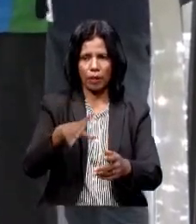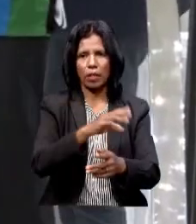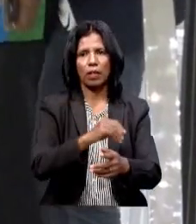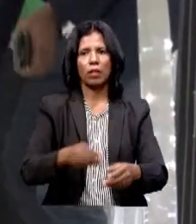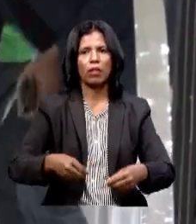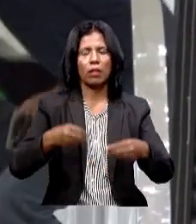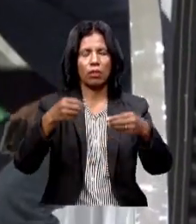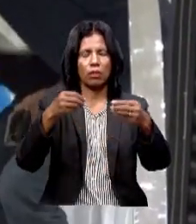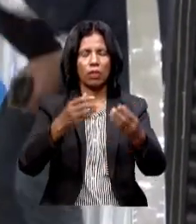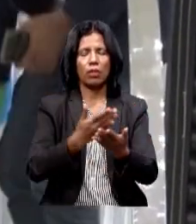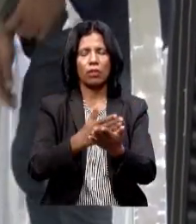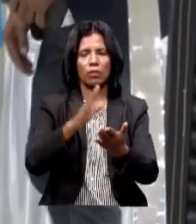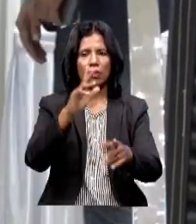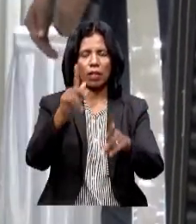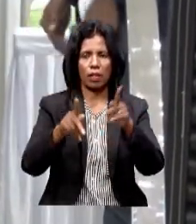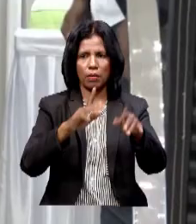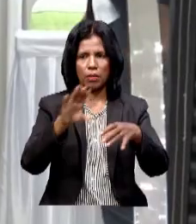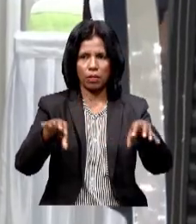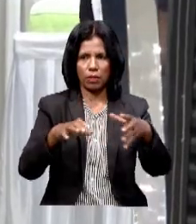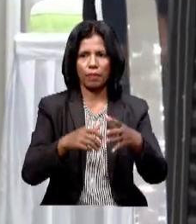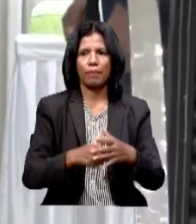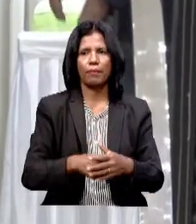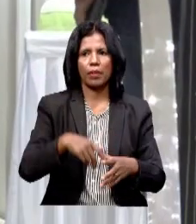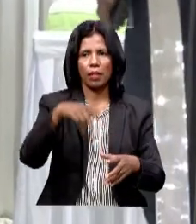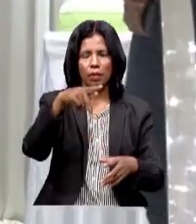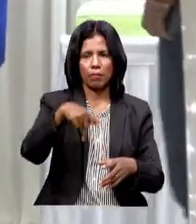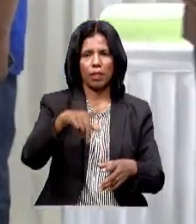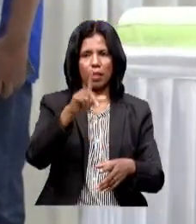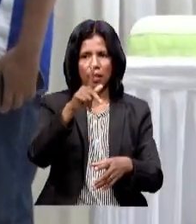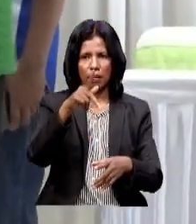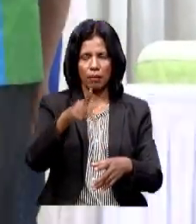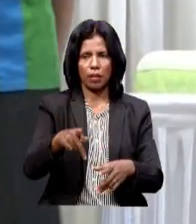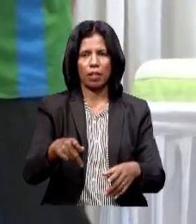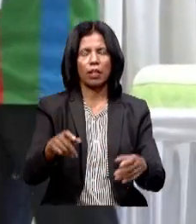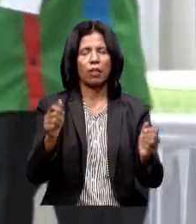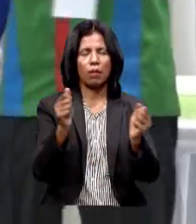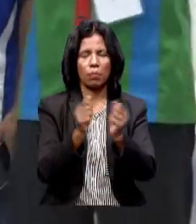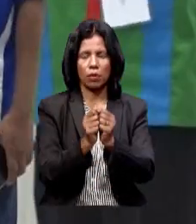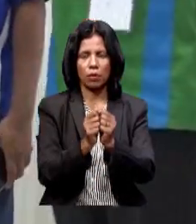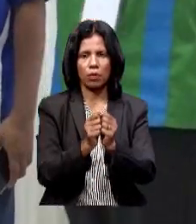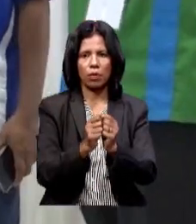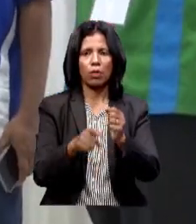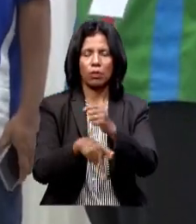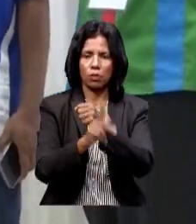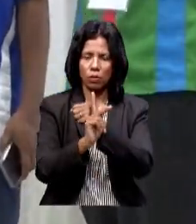sexta básica ba a comunidade. PLP Kuntu Fratelino